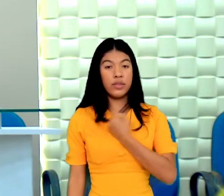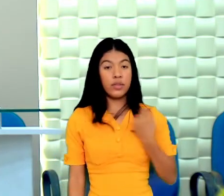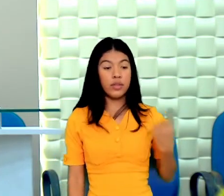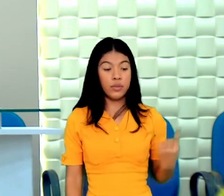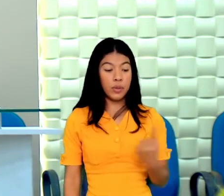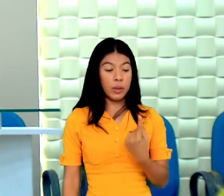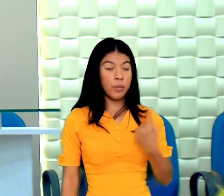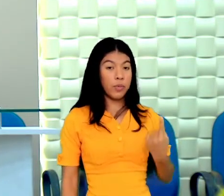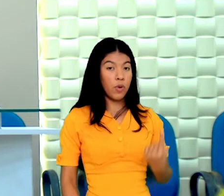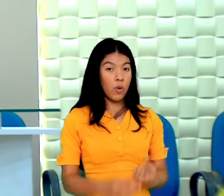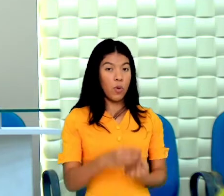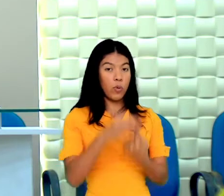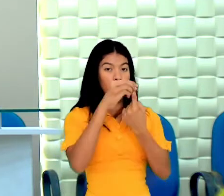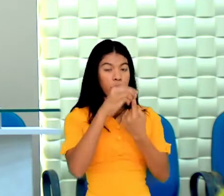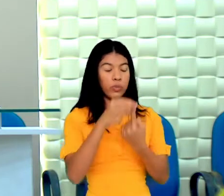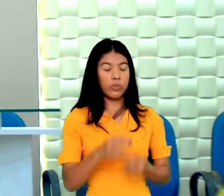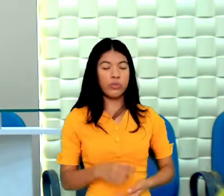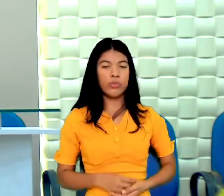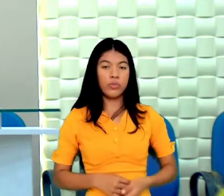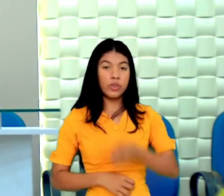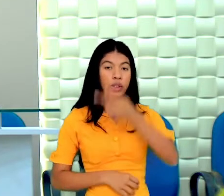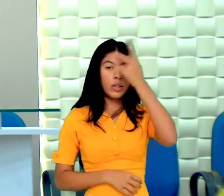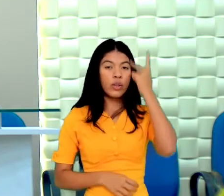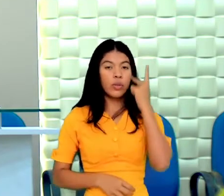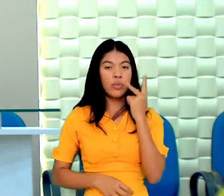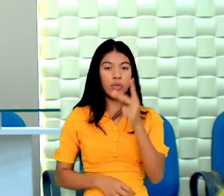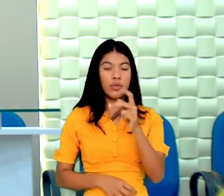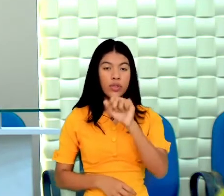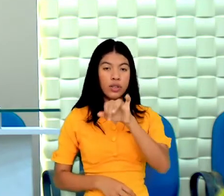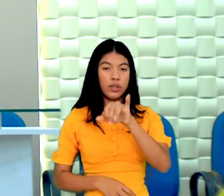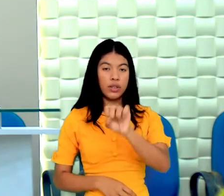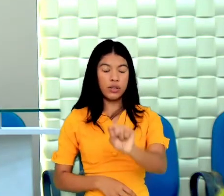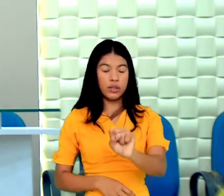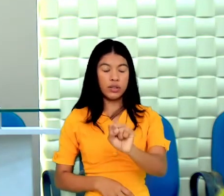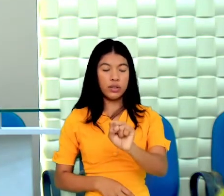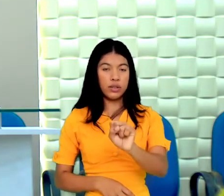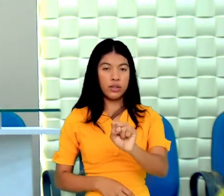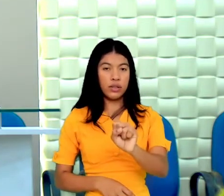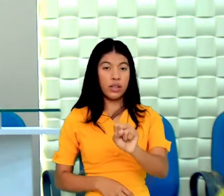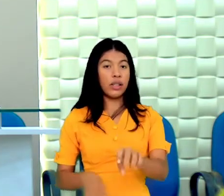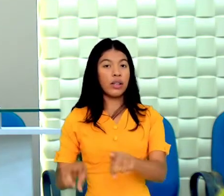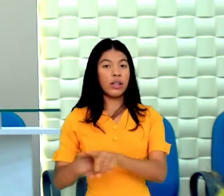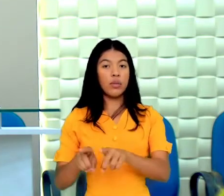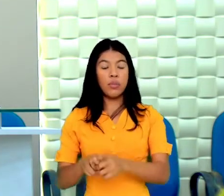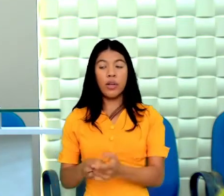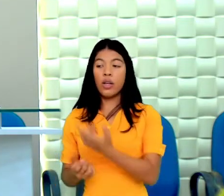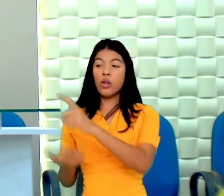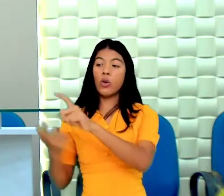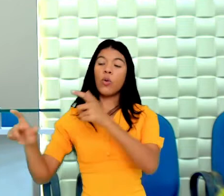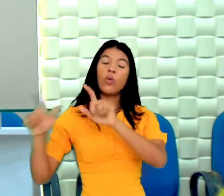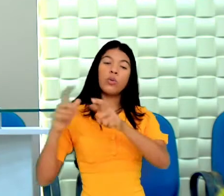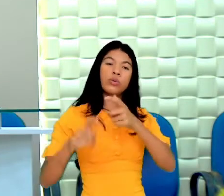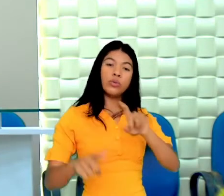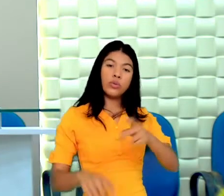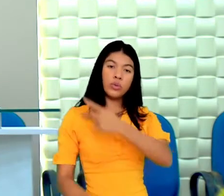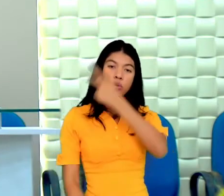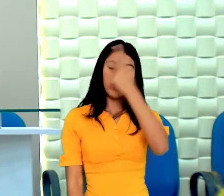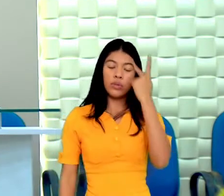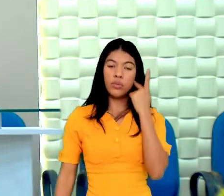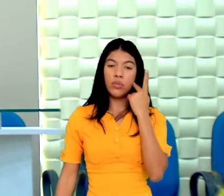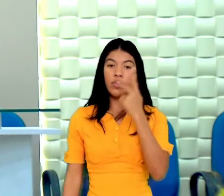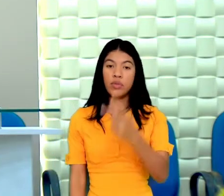individual. E o profeta Isaías e os outros profetas vão nos mostrar isto. E